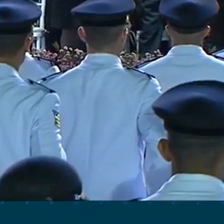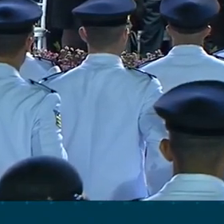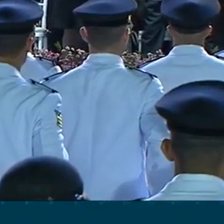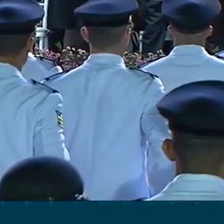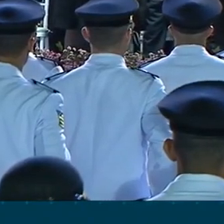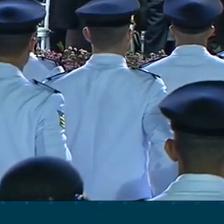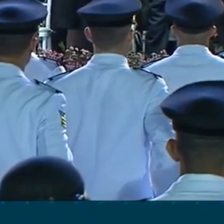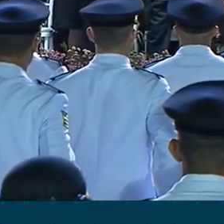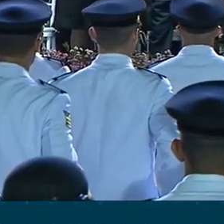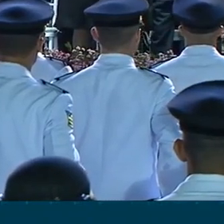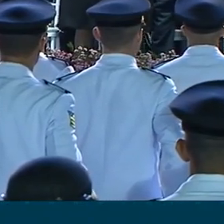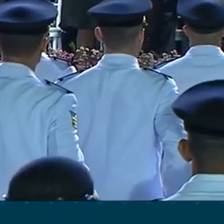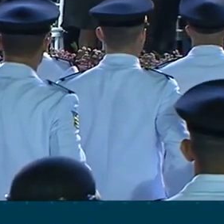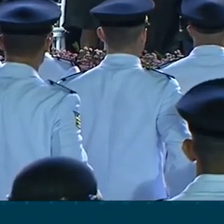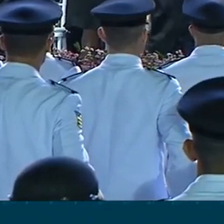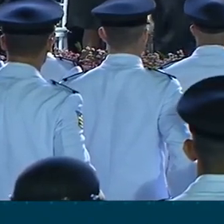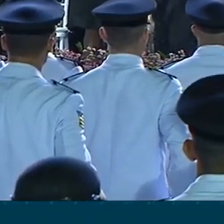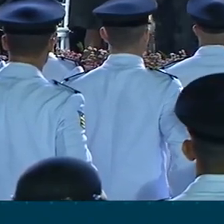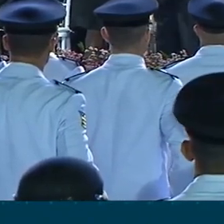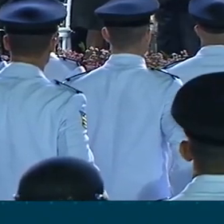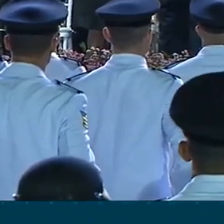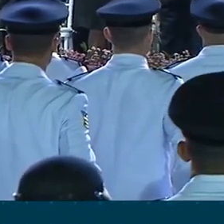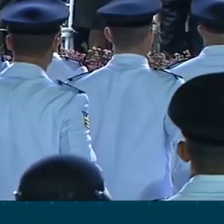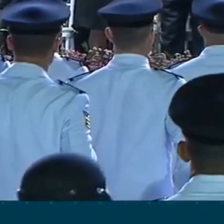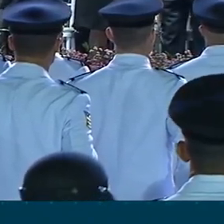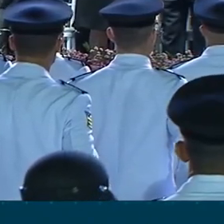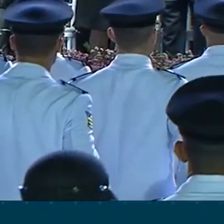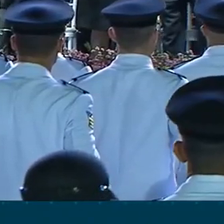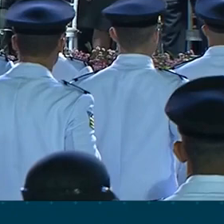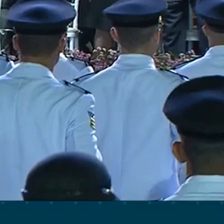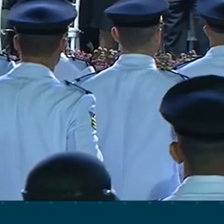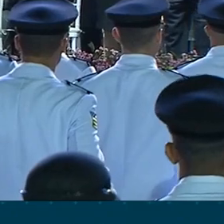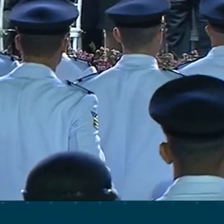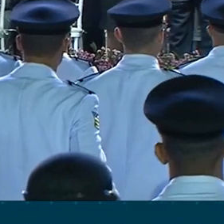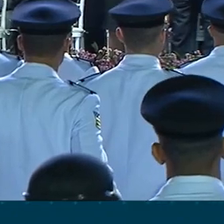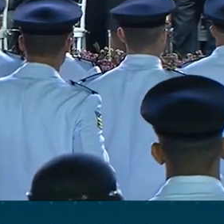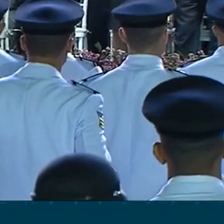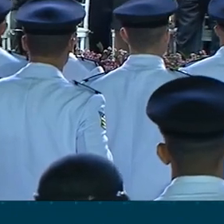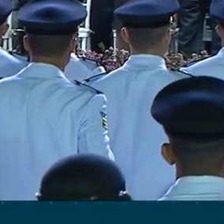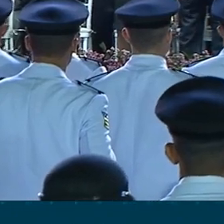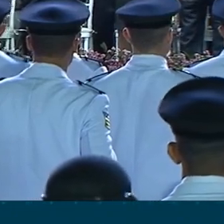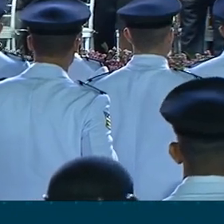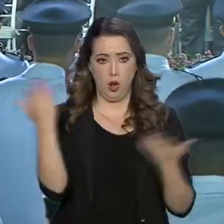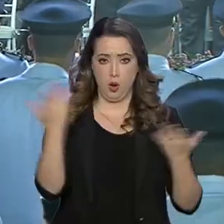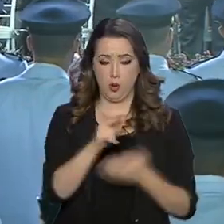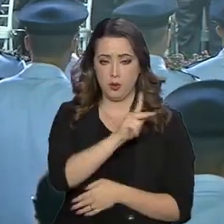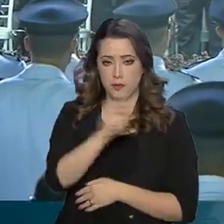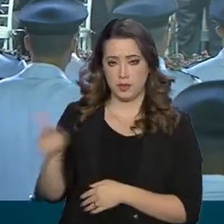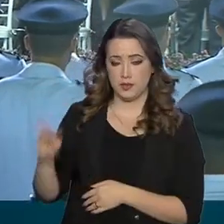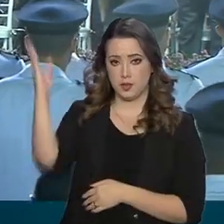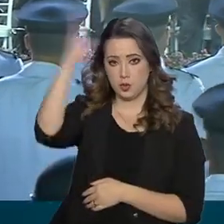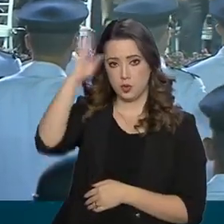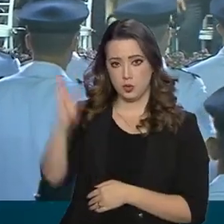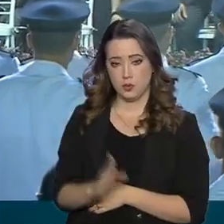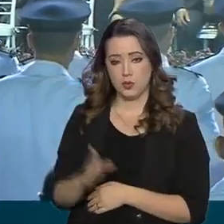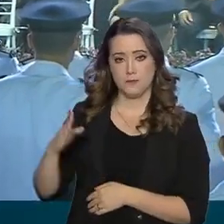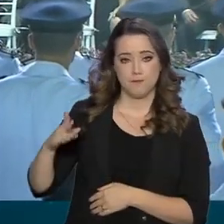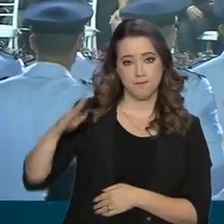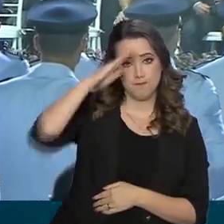Senhoras e senhores, ouviremos neste momento a palavra do excelentíssimo presidente da República, Jair